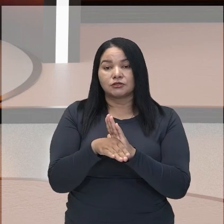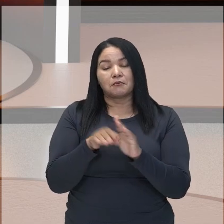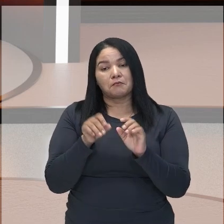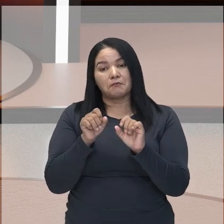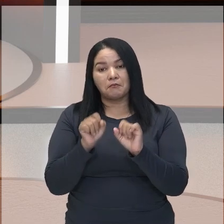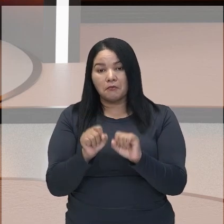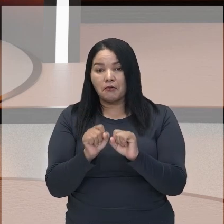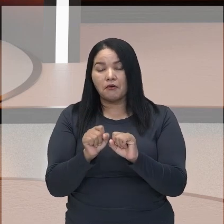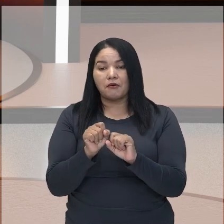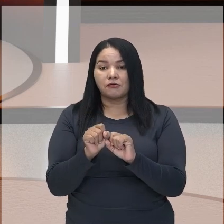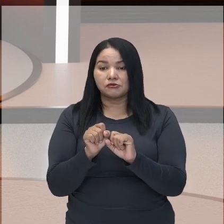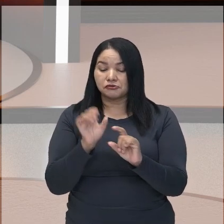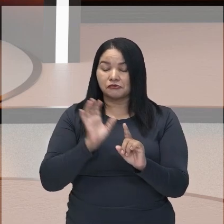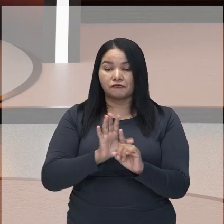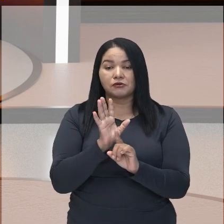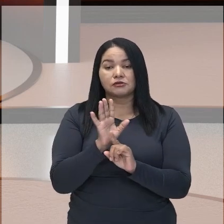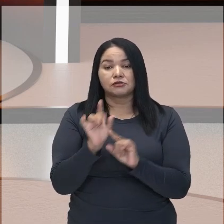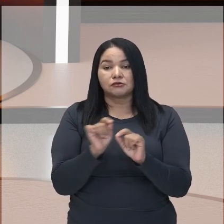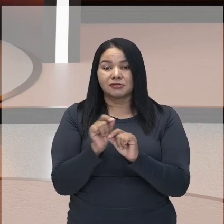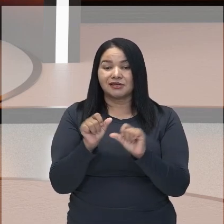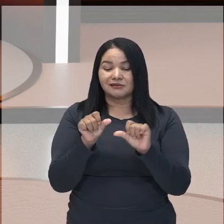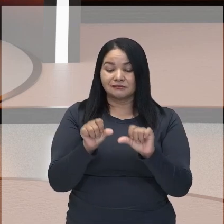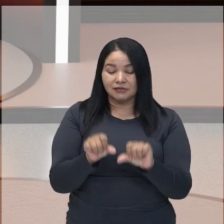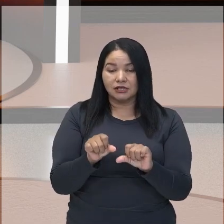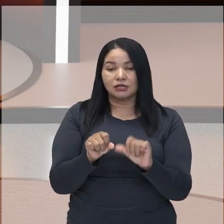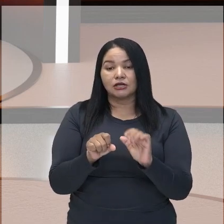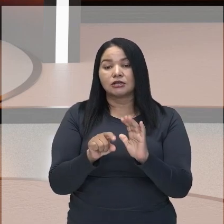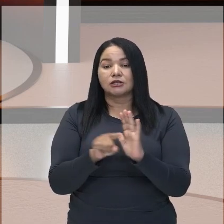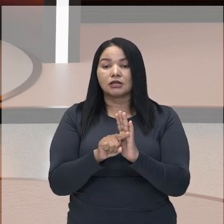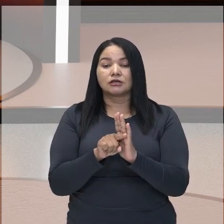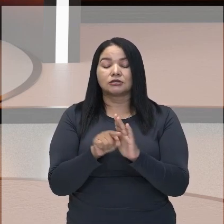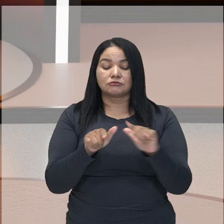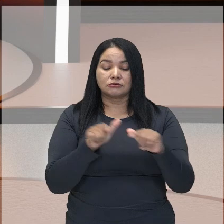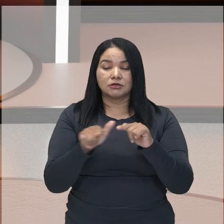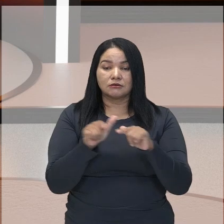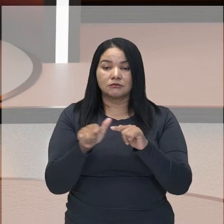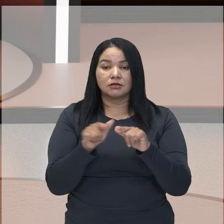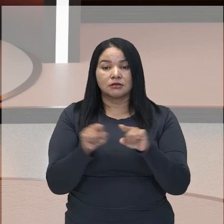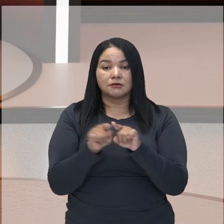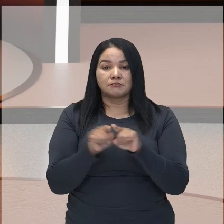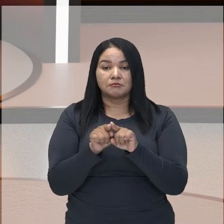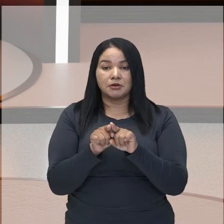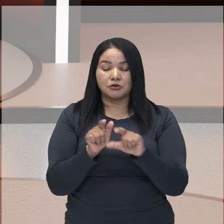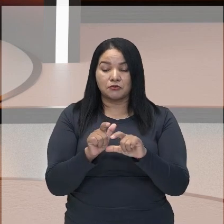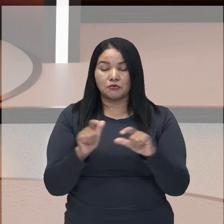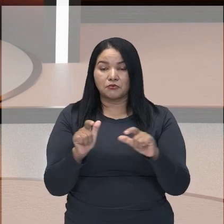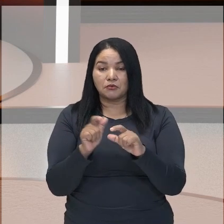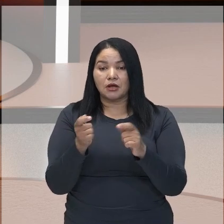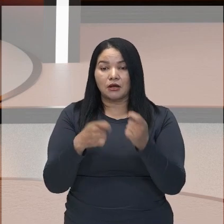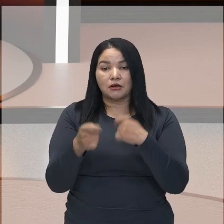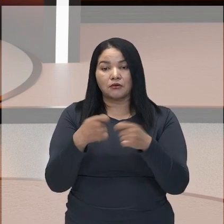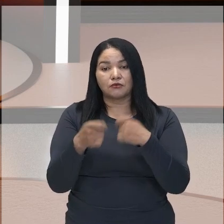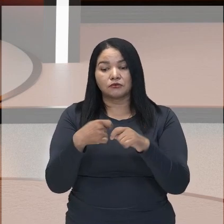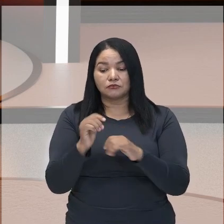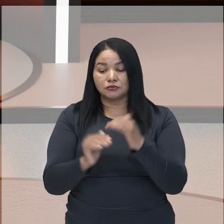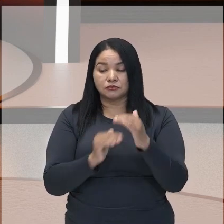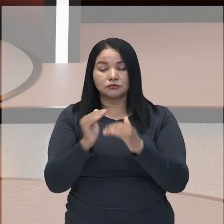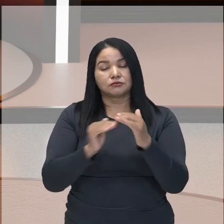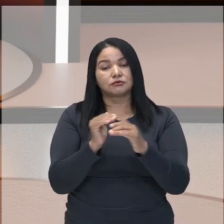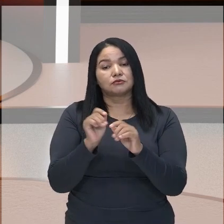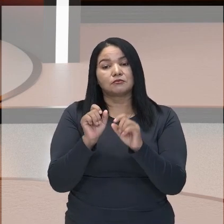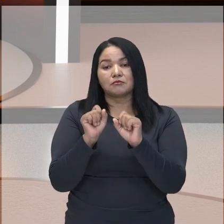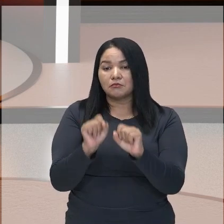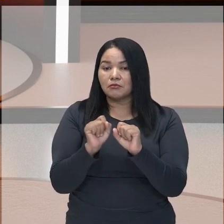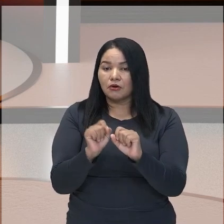ali negativamente a força de trabalho e também o crescimento econômico, tá? Por quê?